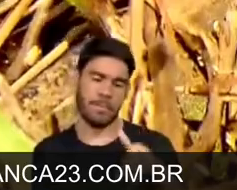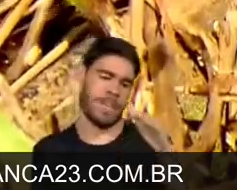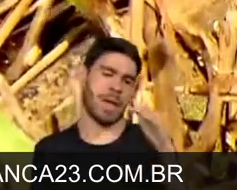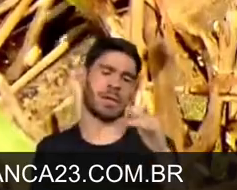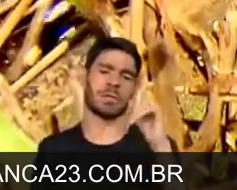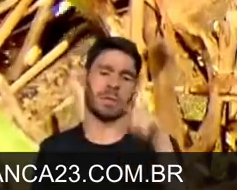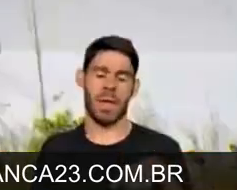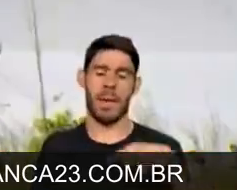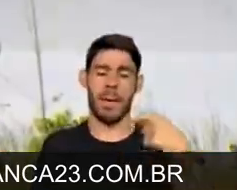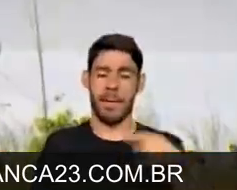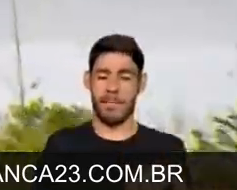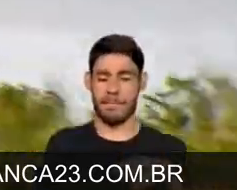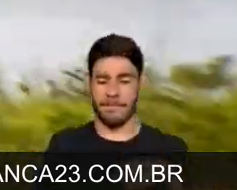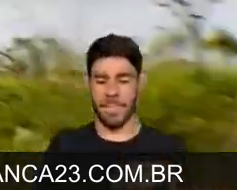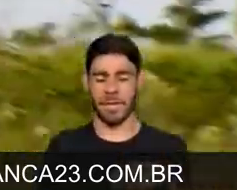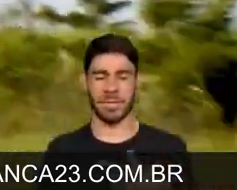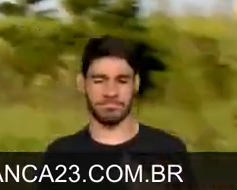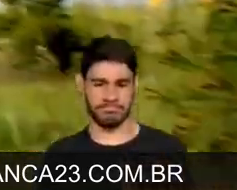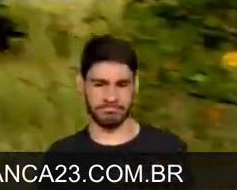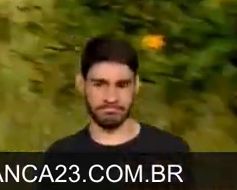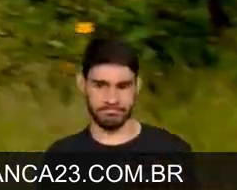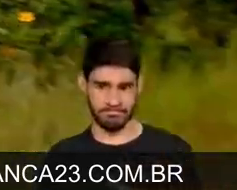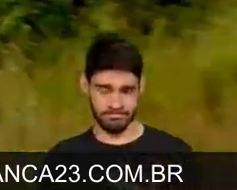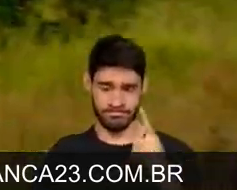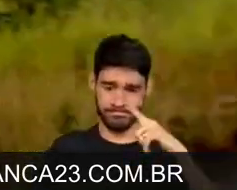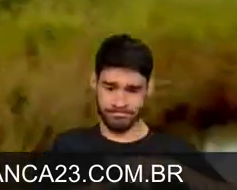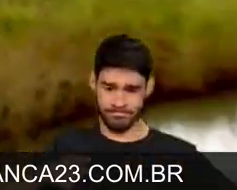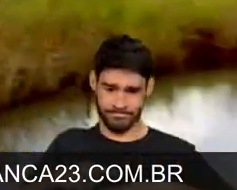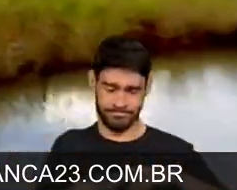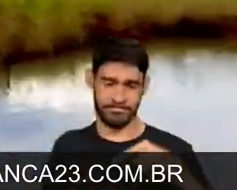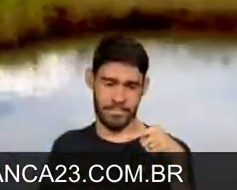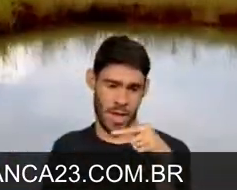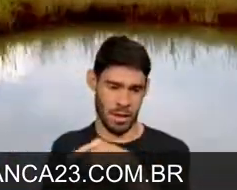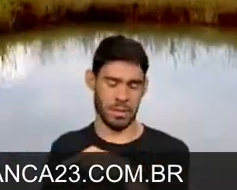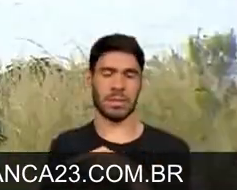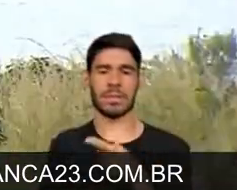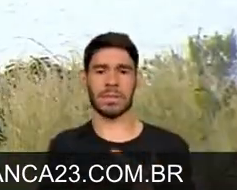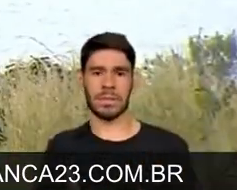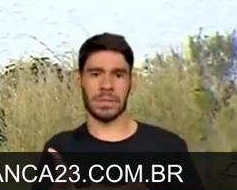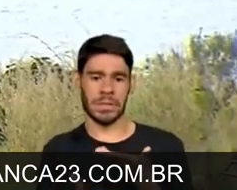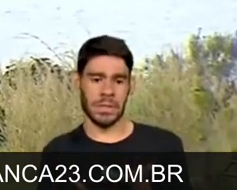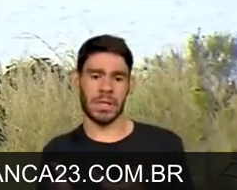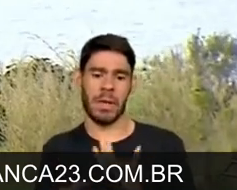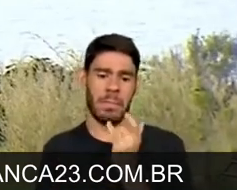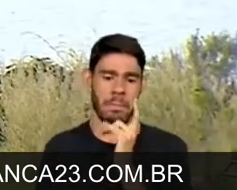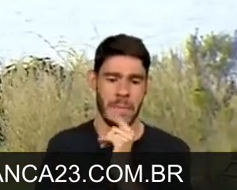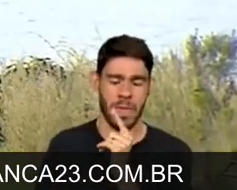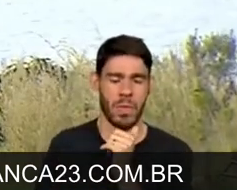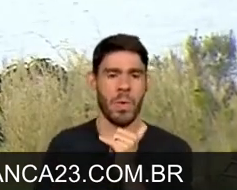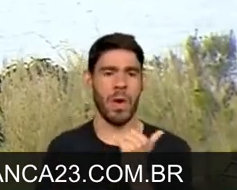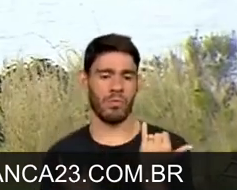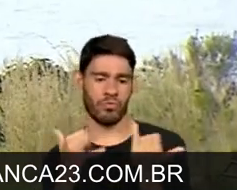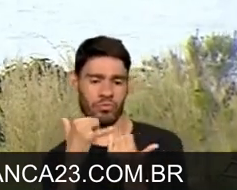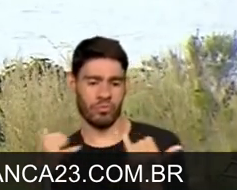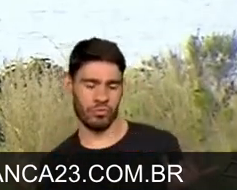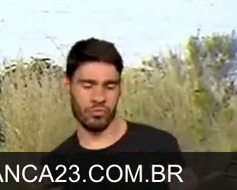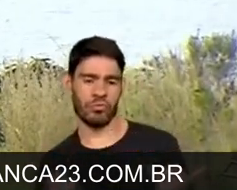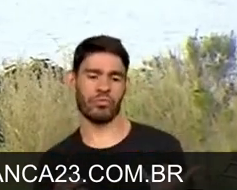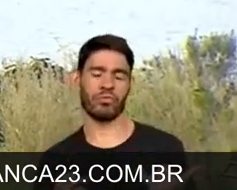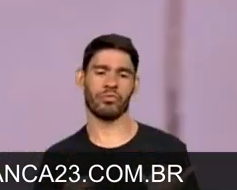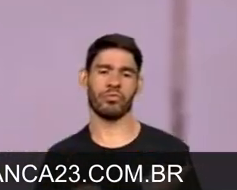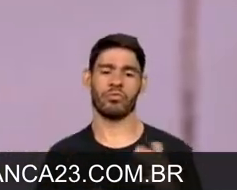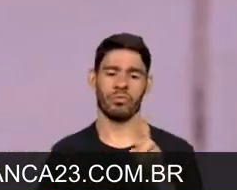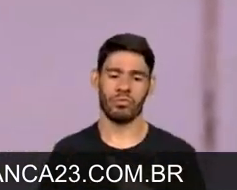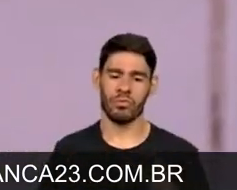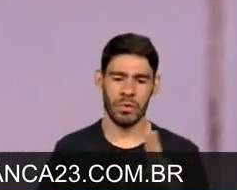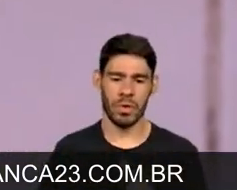gente precisa, né, esse produto químico utilizado no tratamento da água, a energia elétrica que é gasta